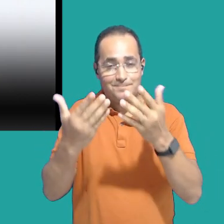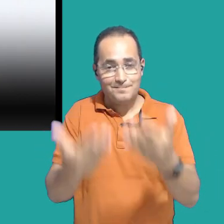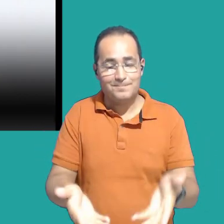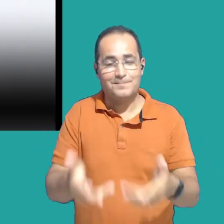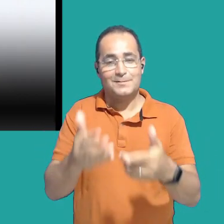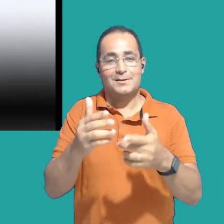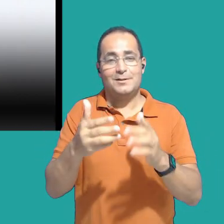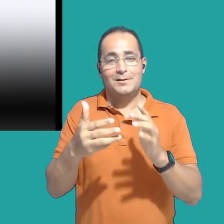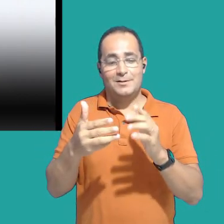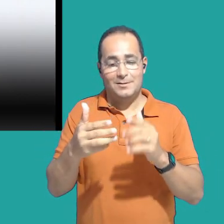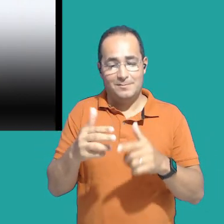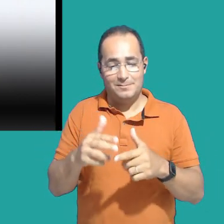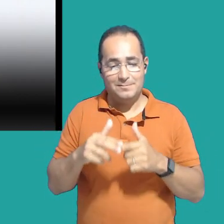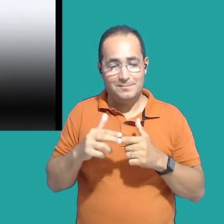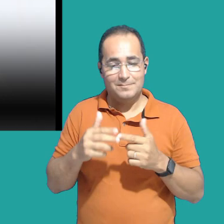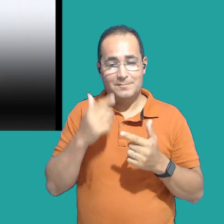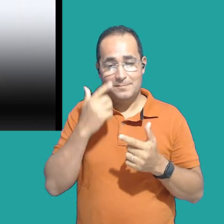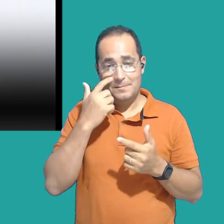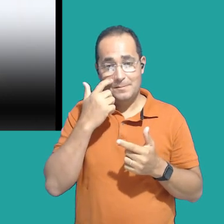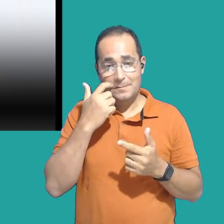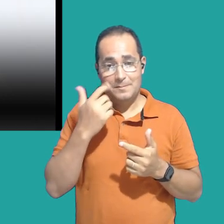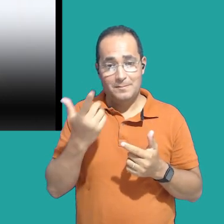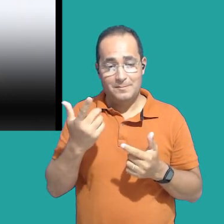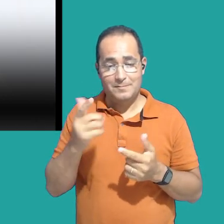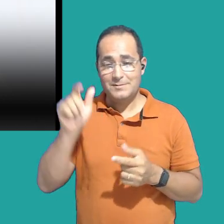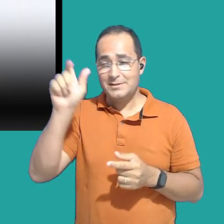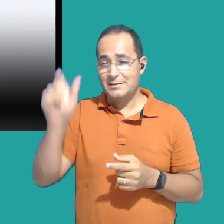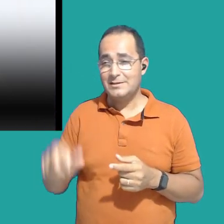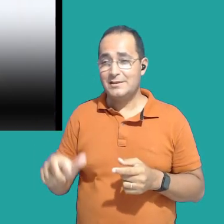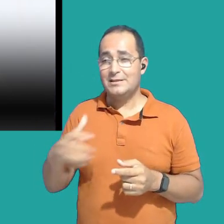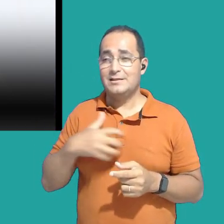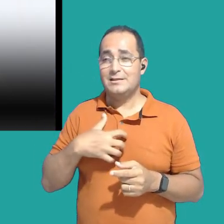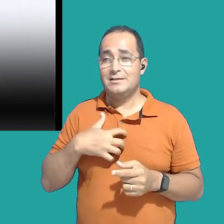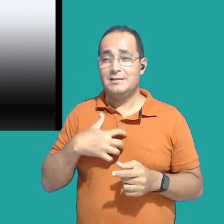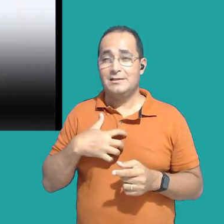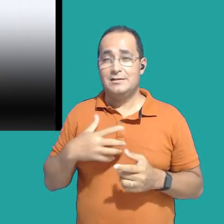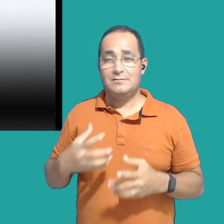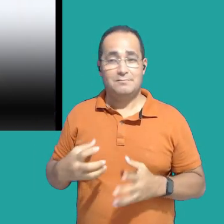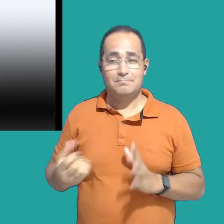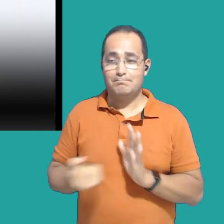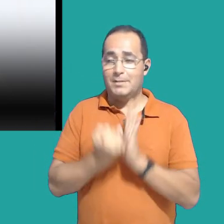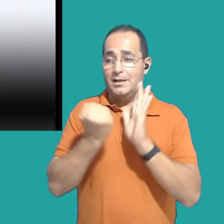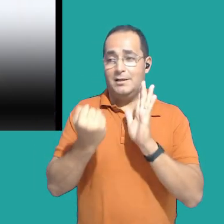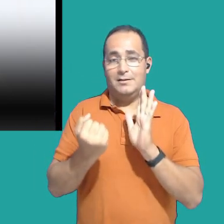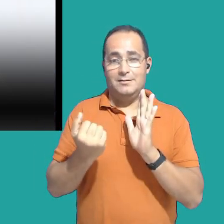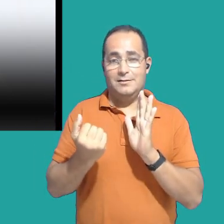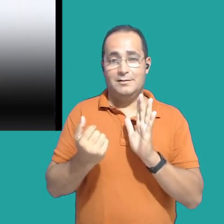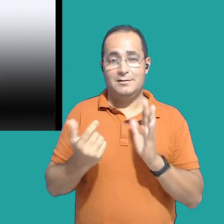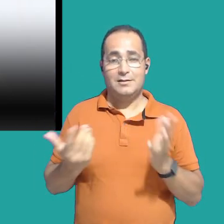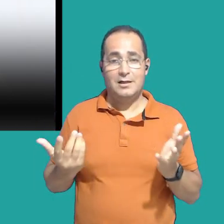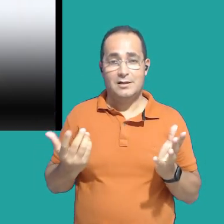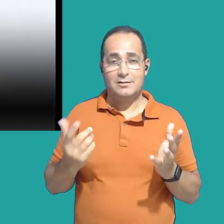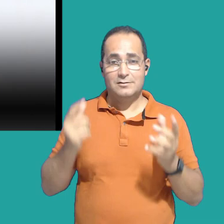sabe? Por isso isso. que então, as atitudes humanas, É, elas acabam nos marcando mais do que, cara, você chegar com